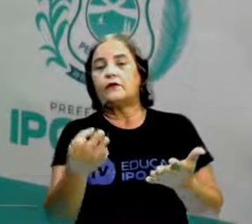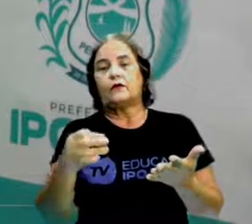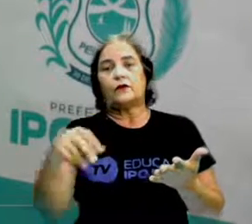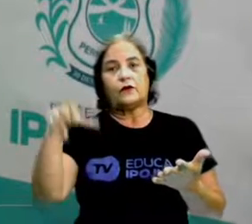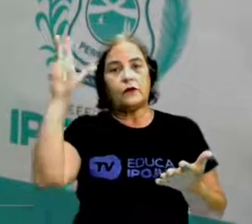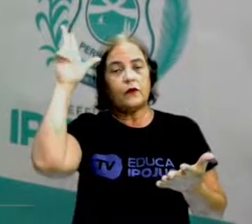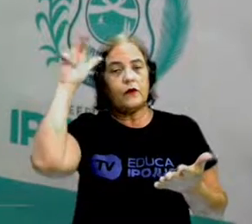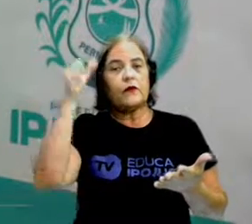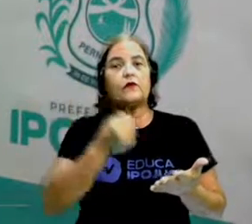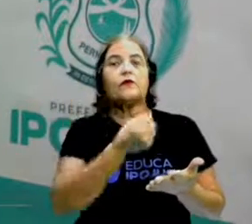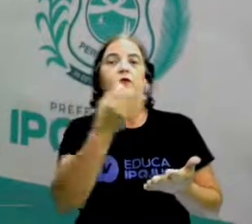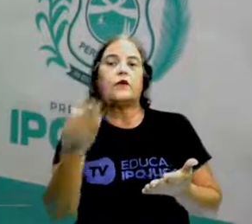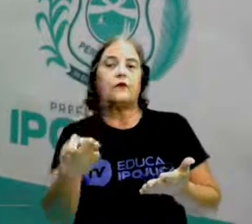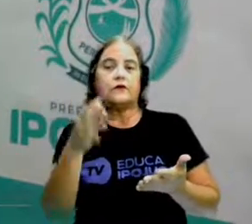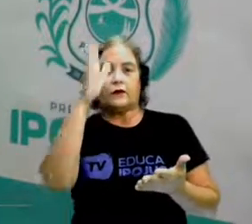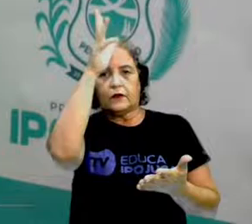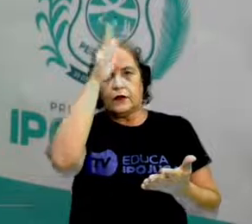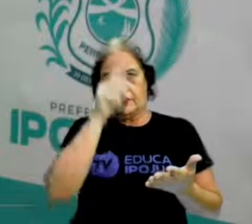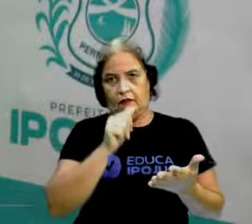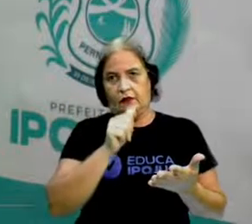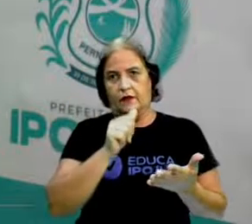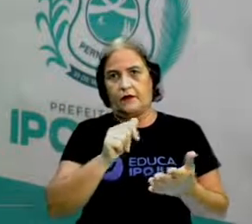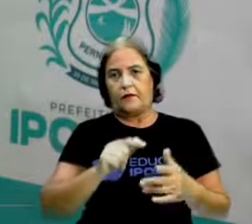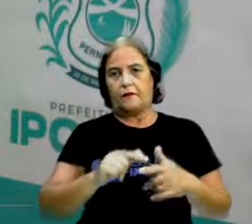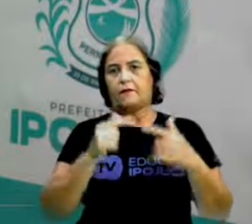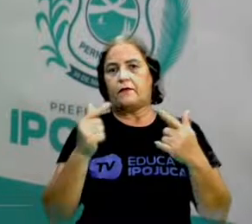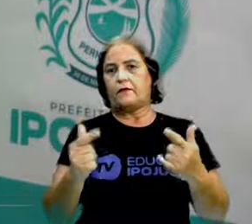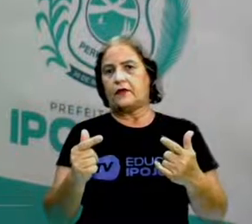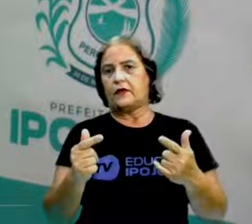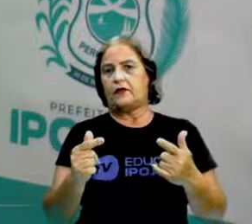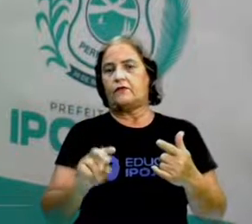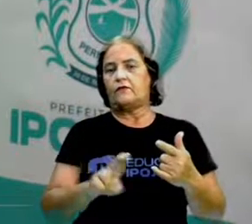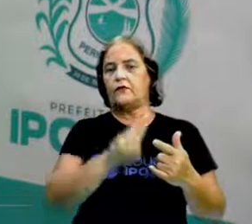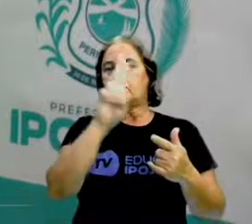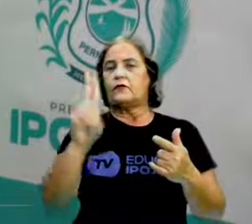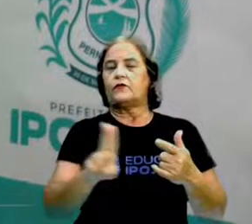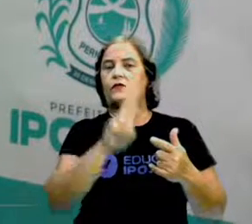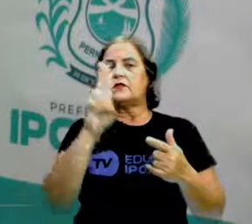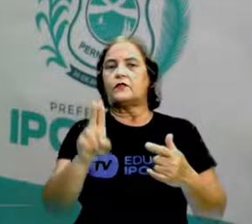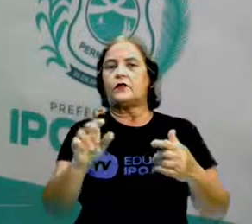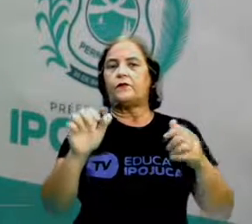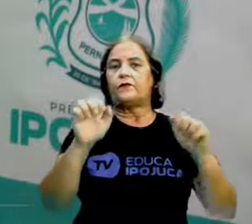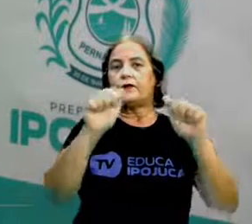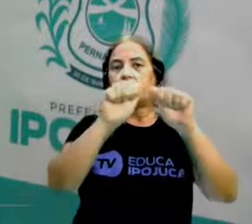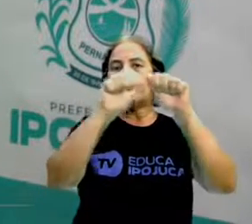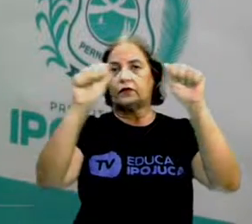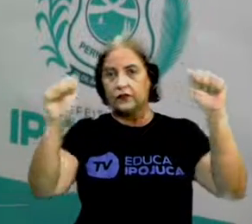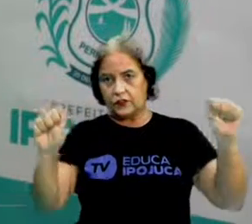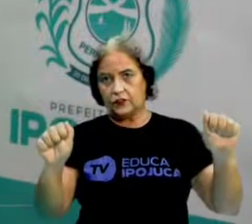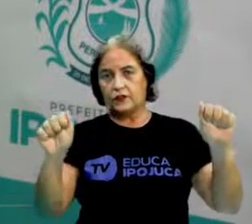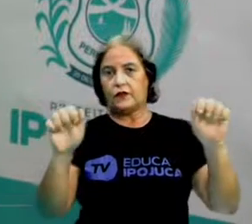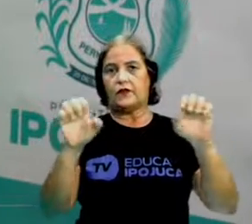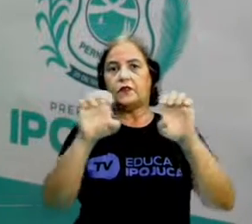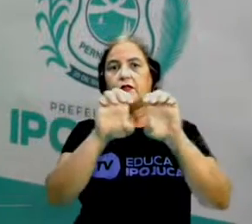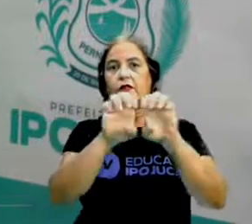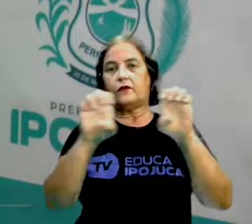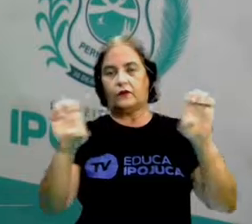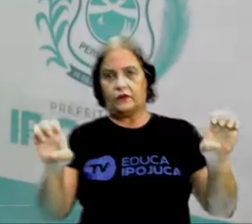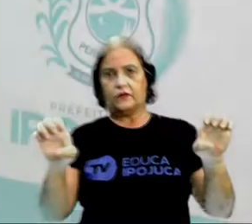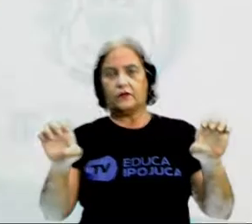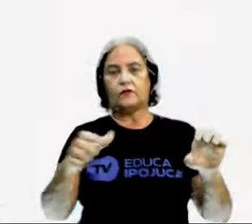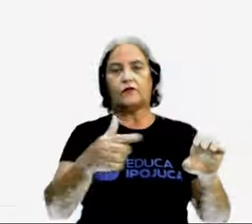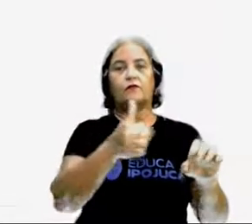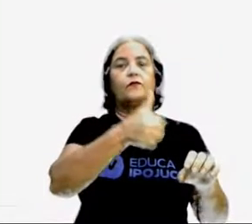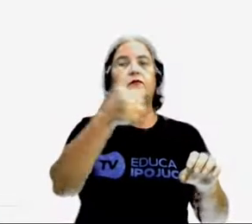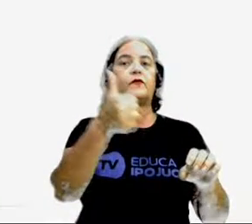isso, nós vamos utilizar o sistema de equação do primeiro grau. Vamos calcular